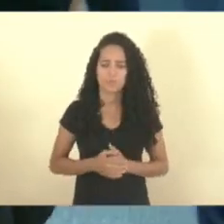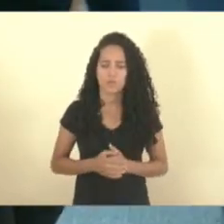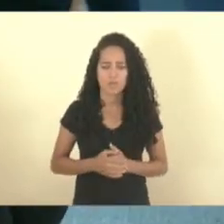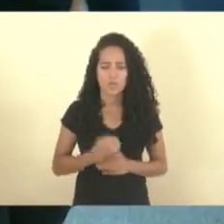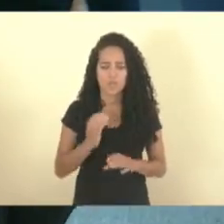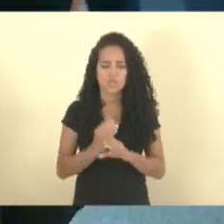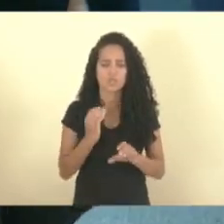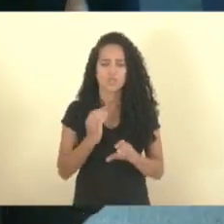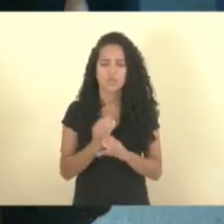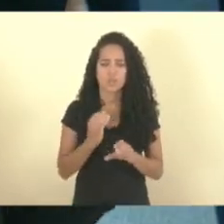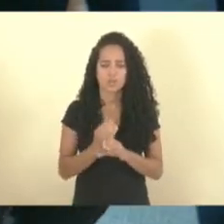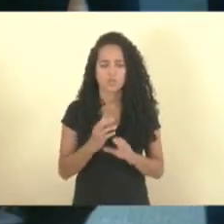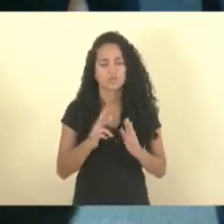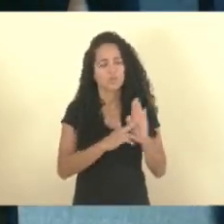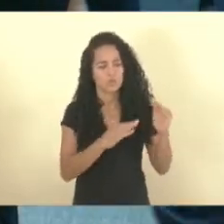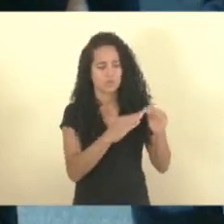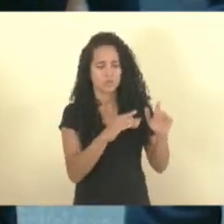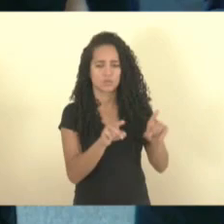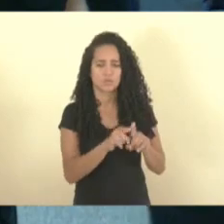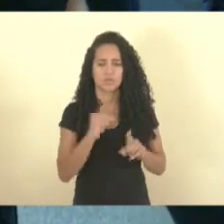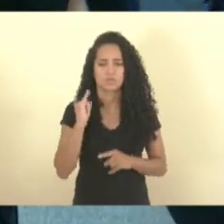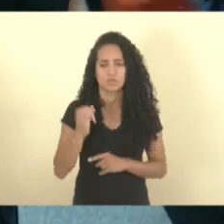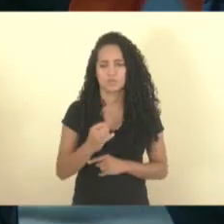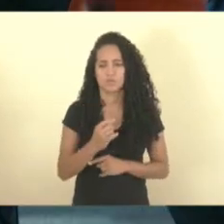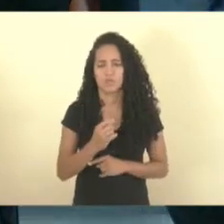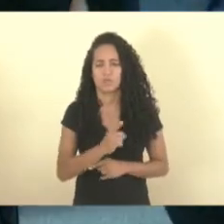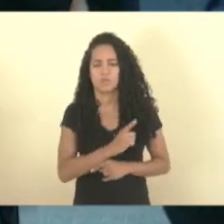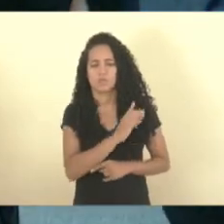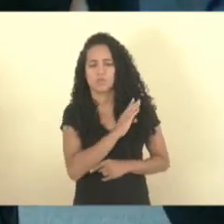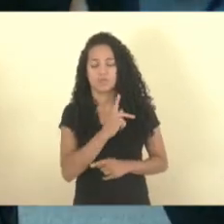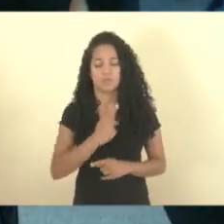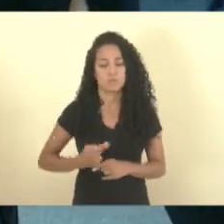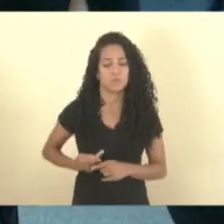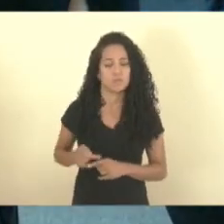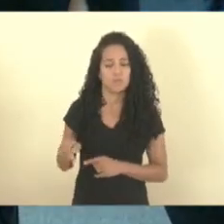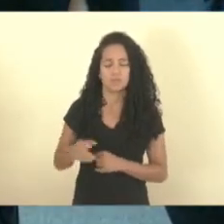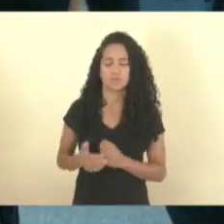José Esmeralda. Com o relator, deputado Danilo Baiense, presidindo,